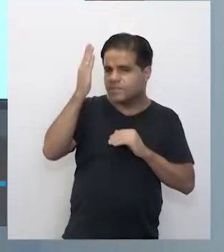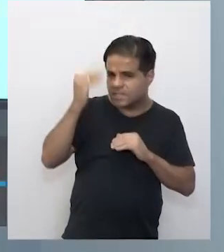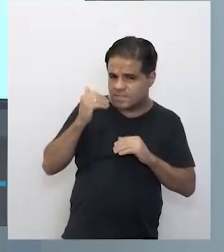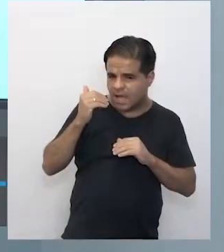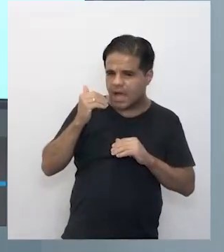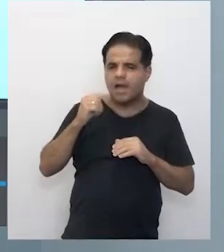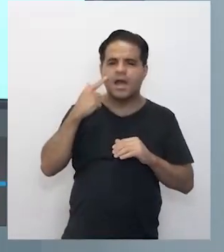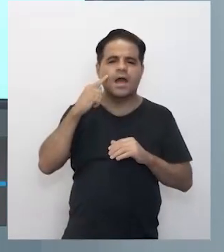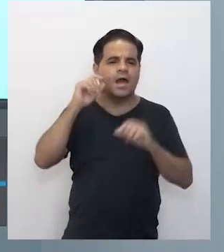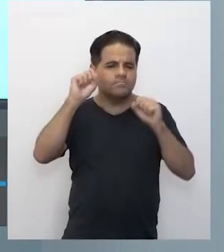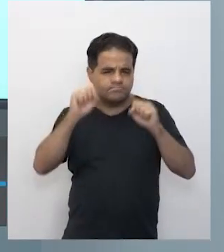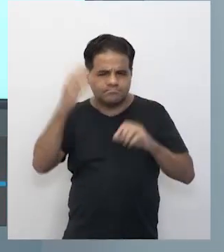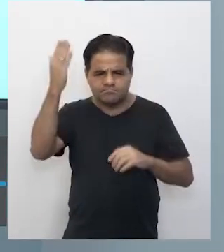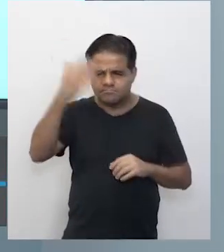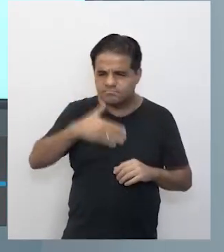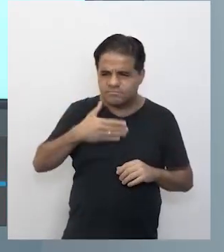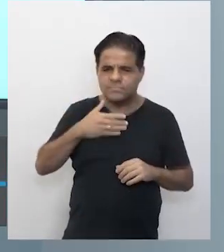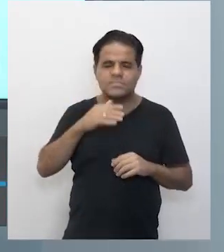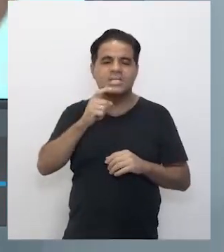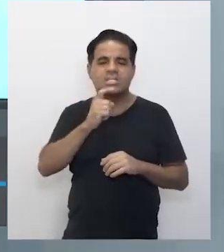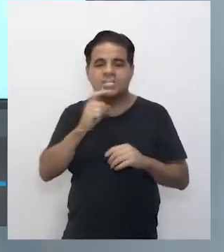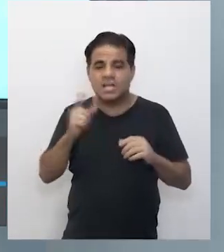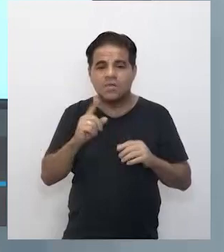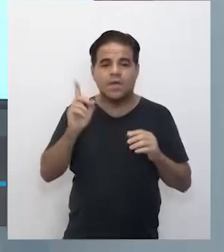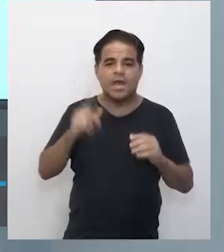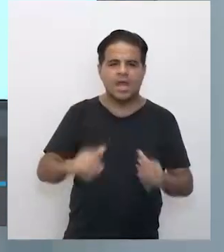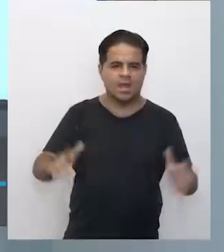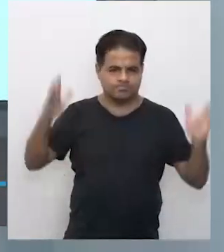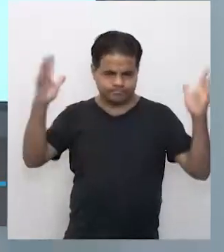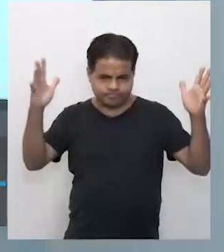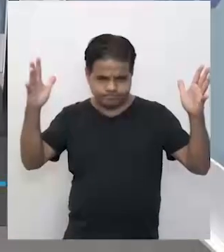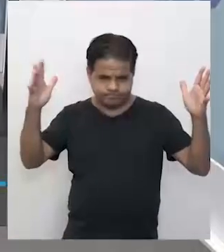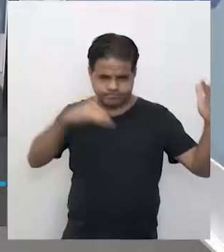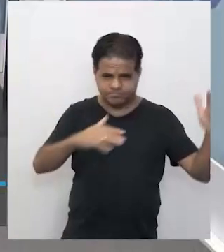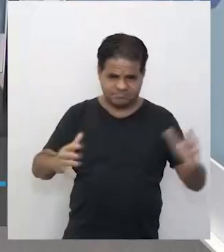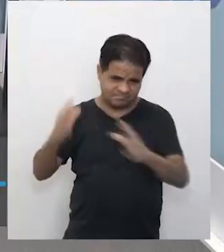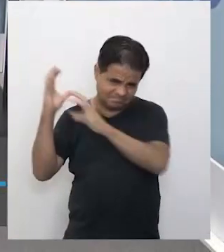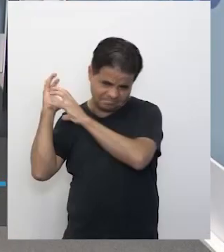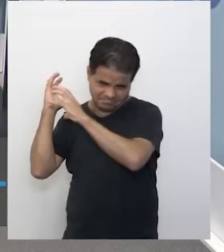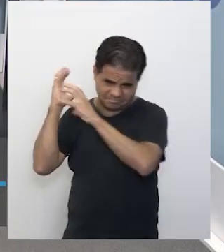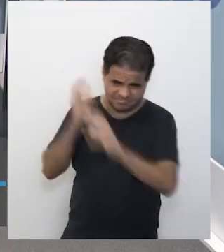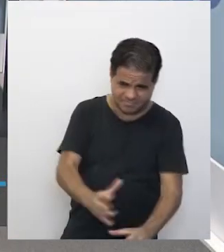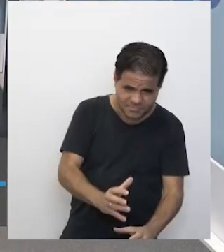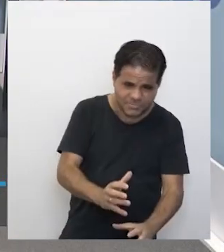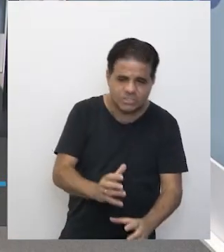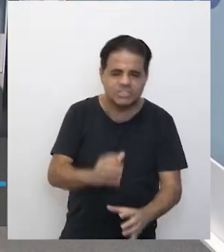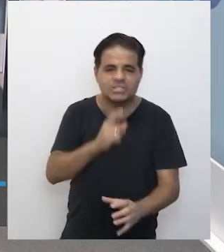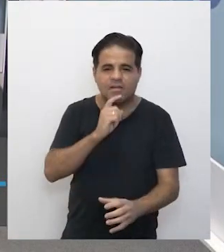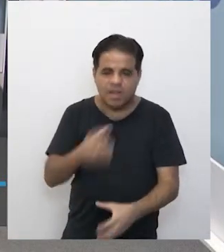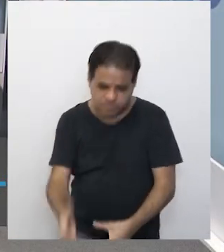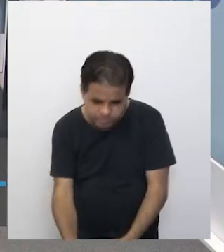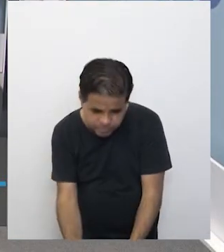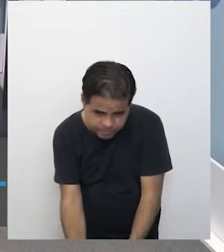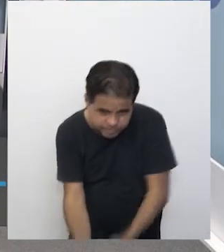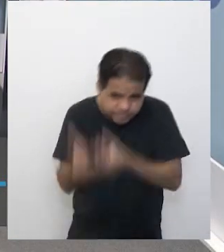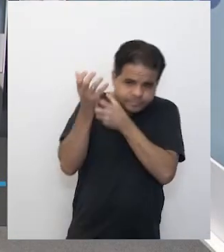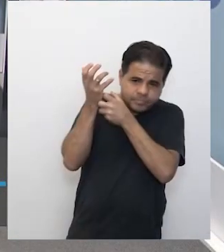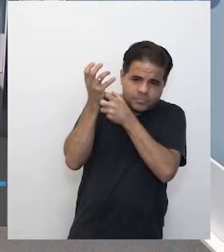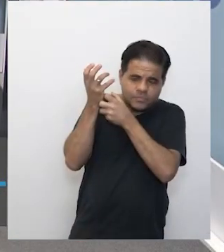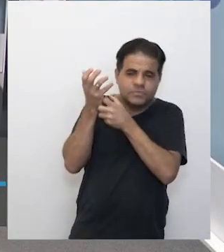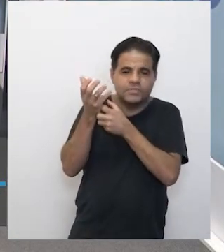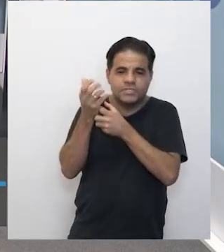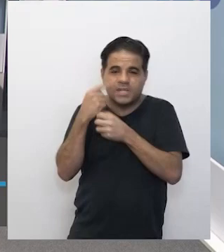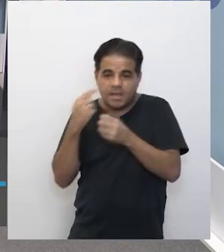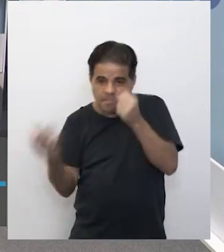de gelo? Vou simplificar para você. É uma tora enorme de gelo que eles enfiam no chão assim e puxam. E no que eles puxam sai um pedaço do